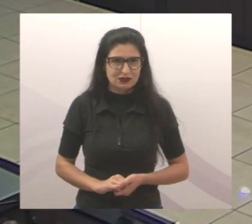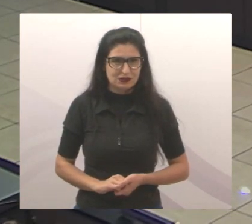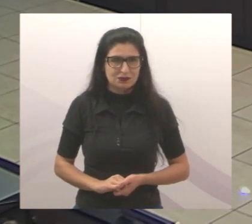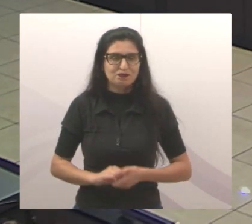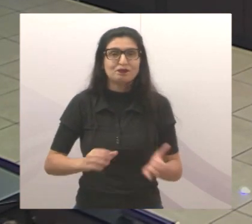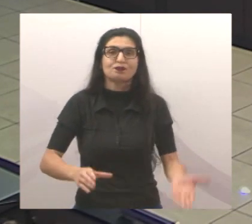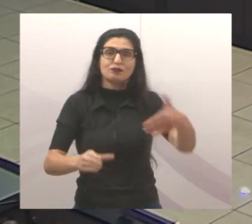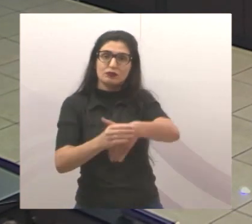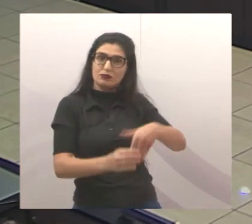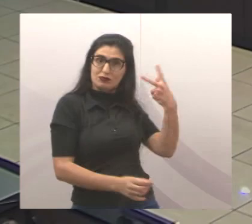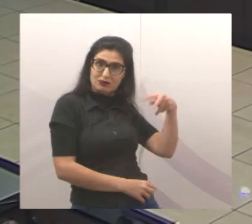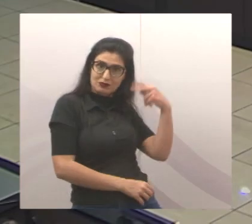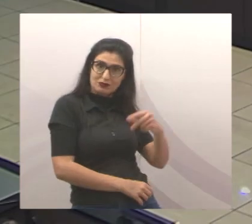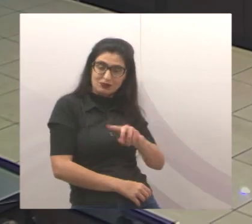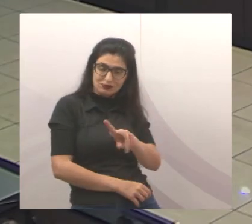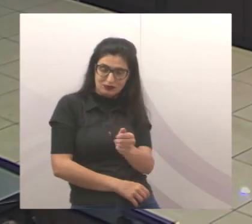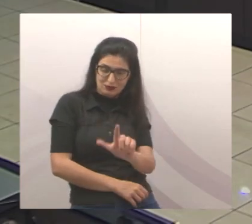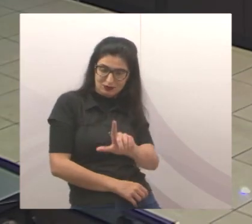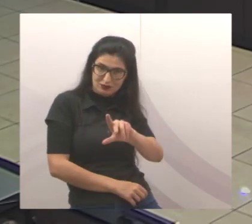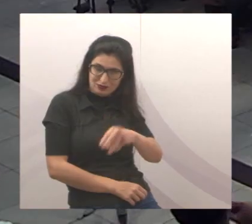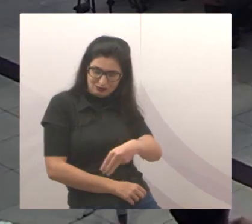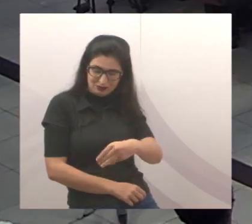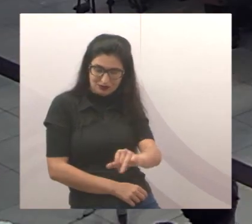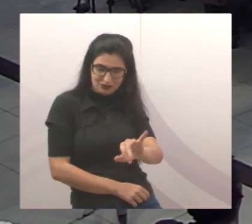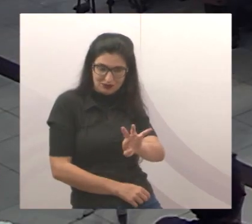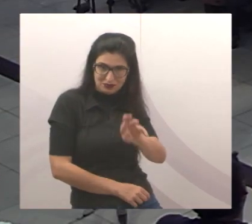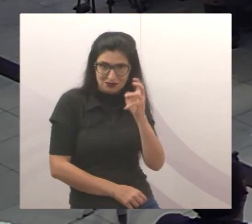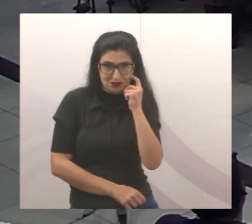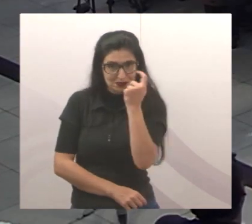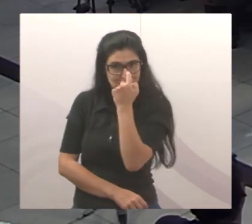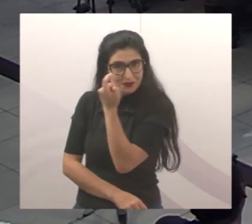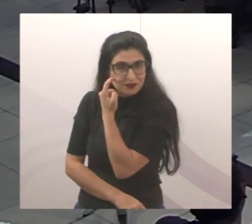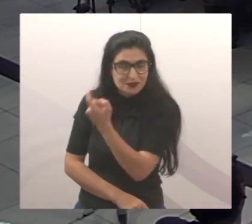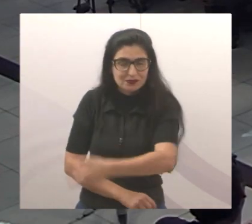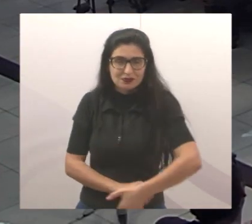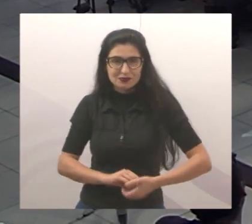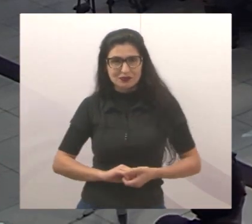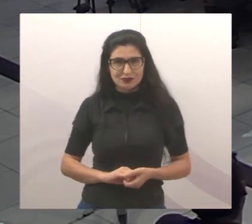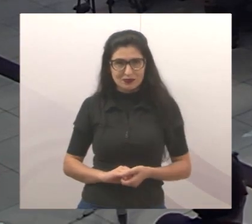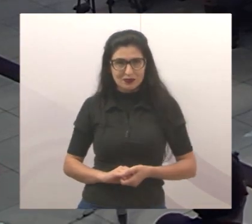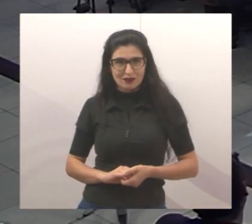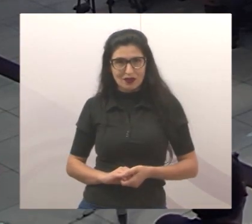Como vota o vereador Valmir do Parque Meia Lua?